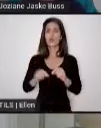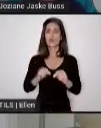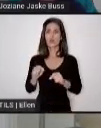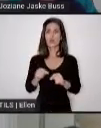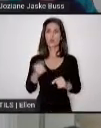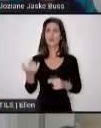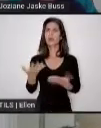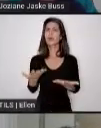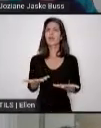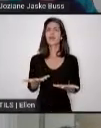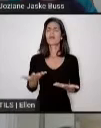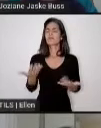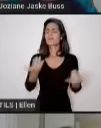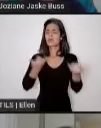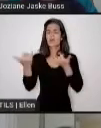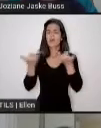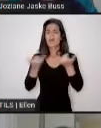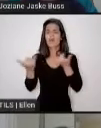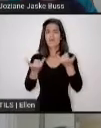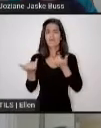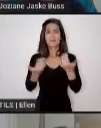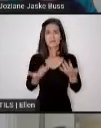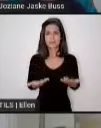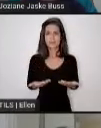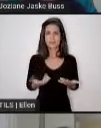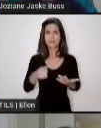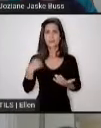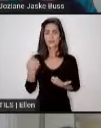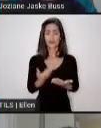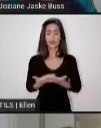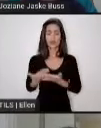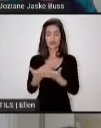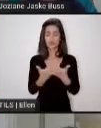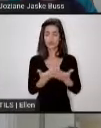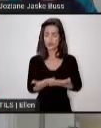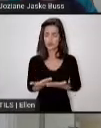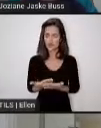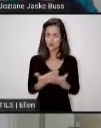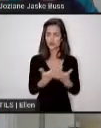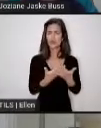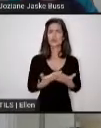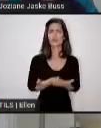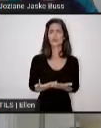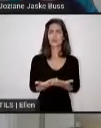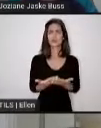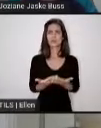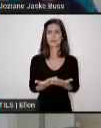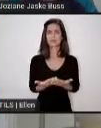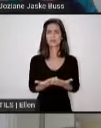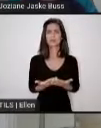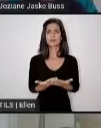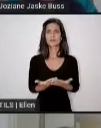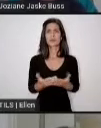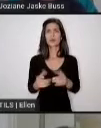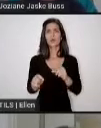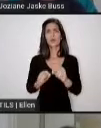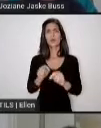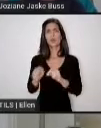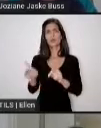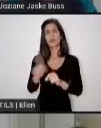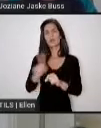dizer? Então, nós temos estudado bastante sobre o que os professores têm